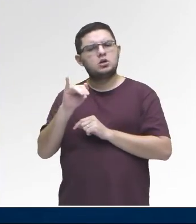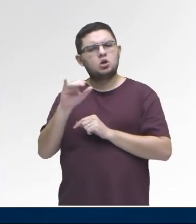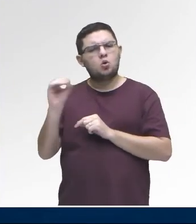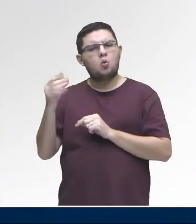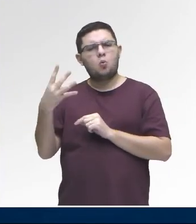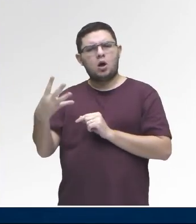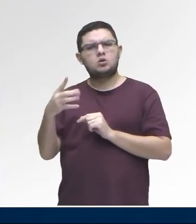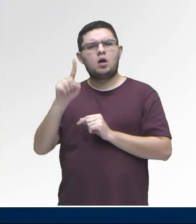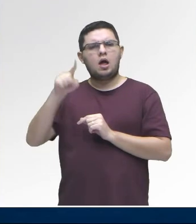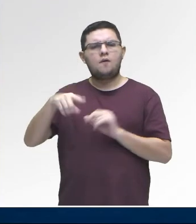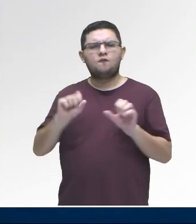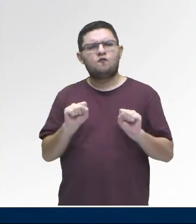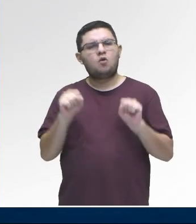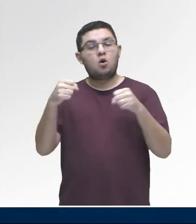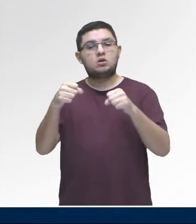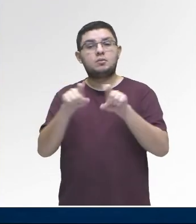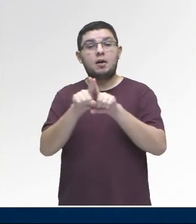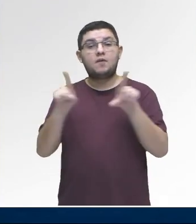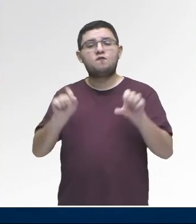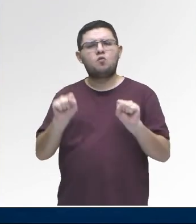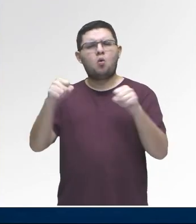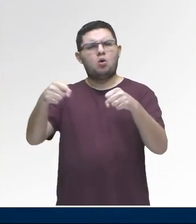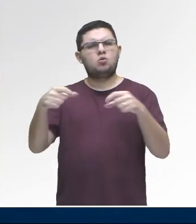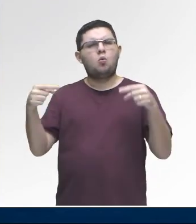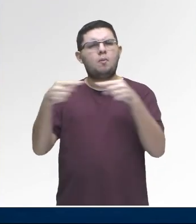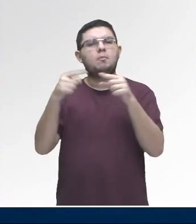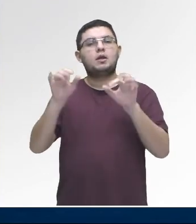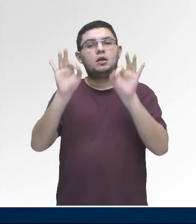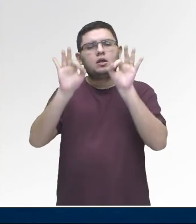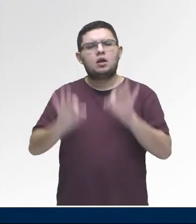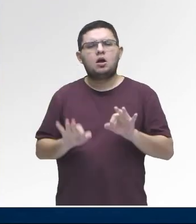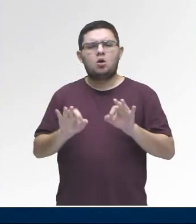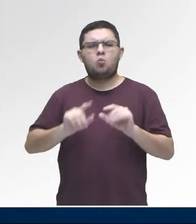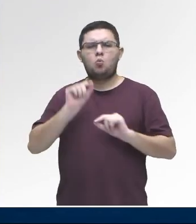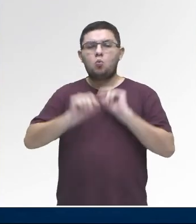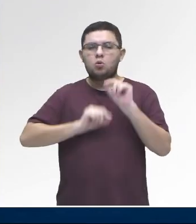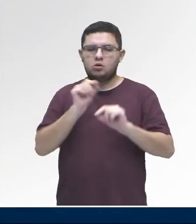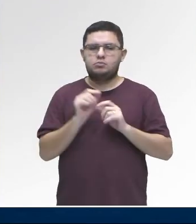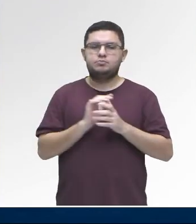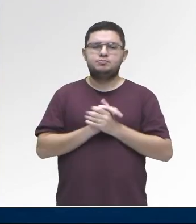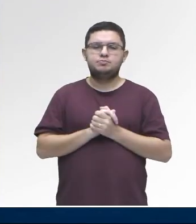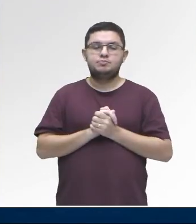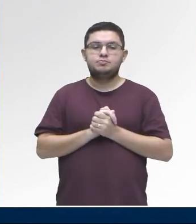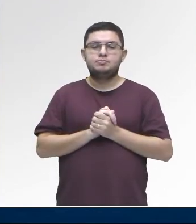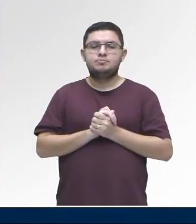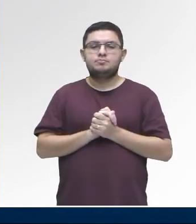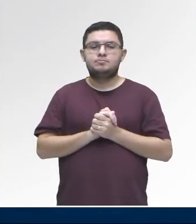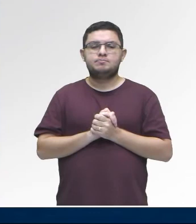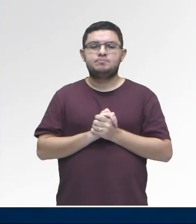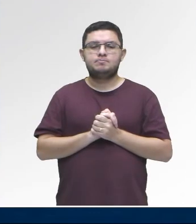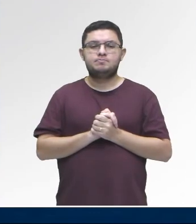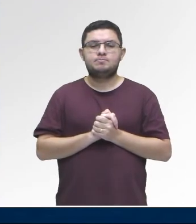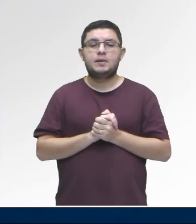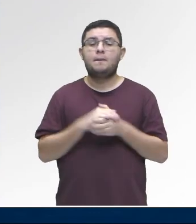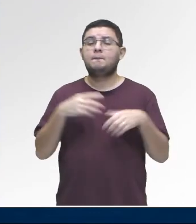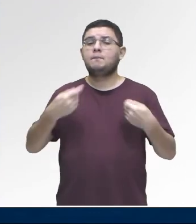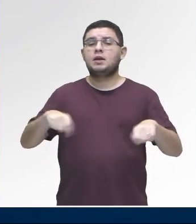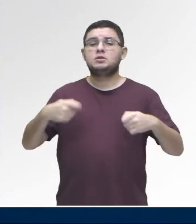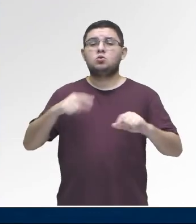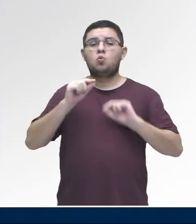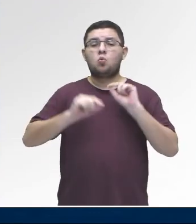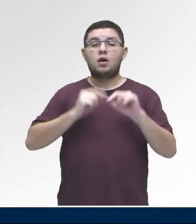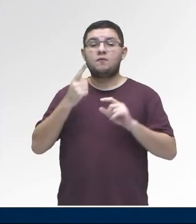ácido forte, para eu reconhecer que um ácido é forte, eu